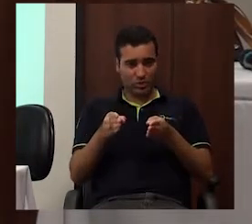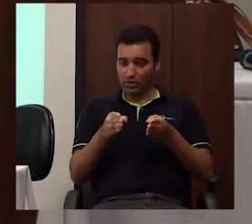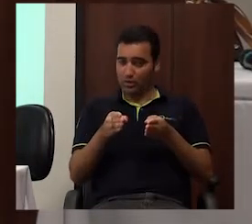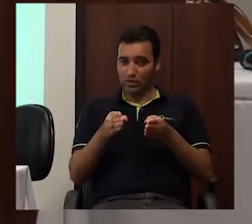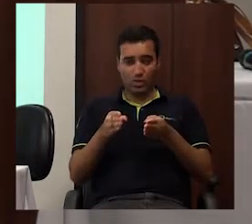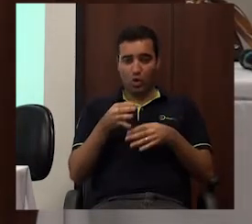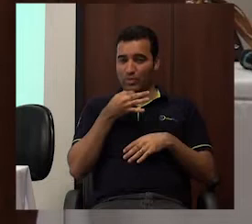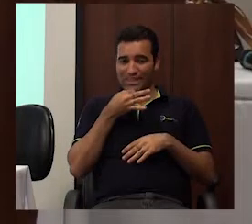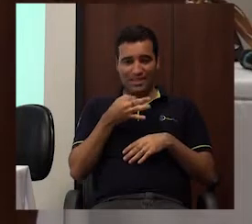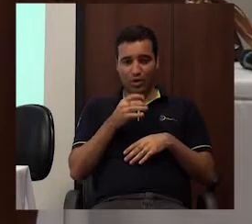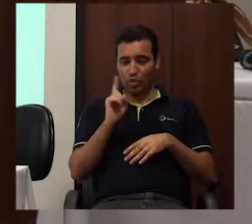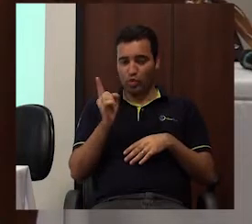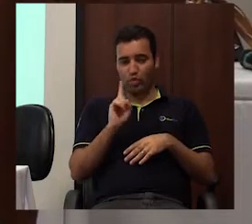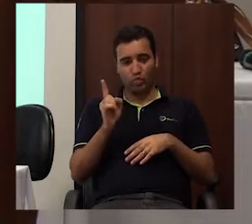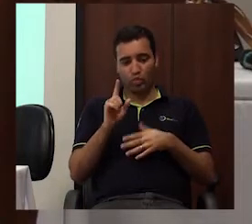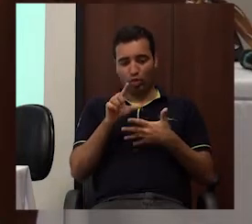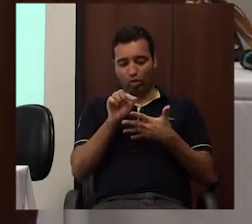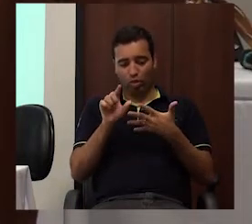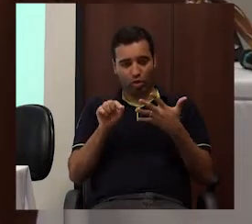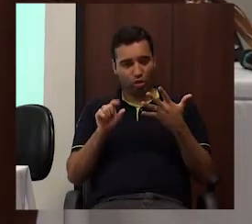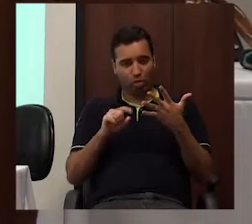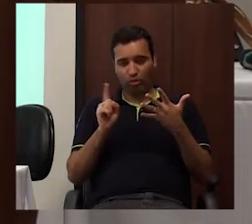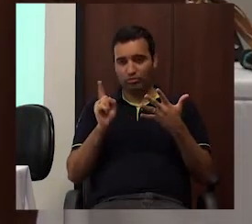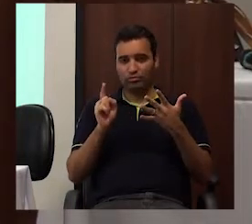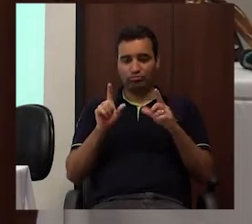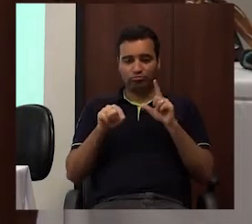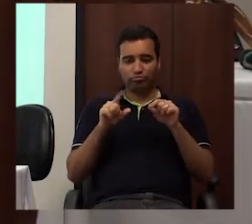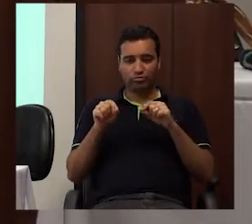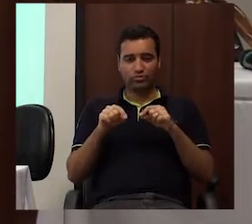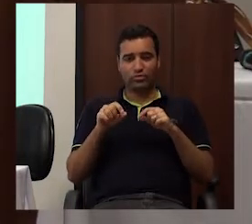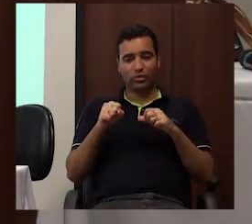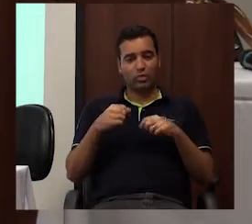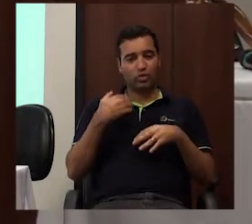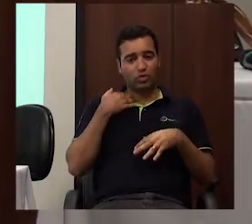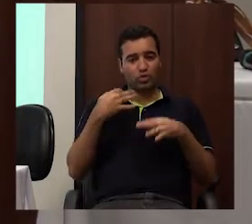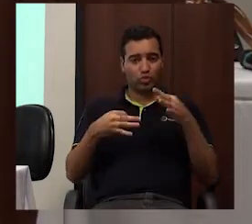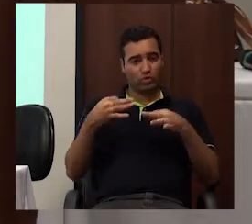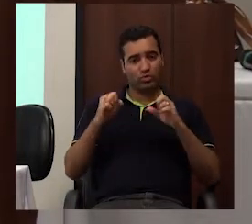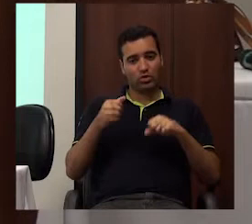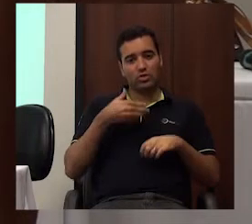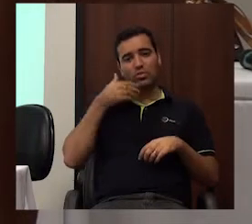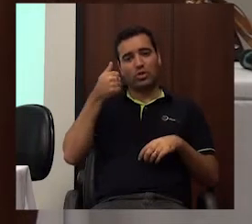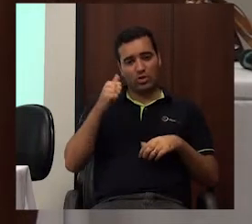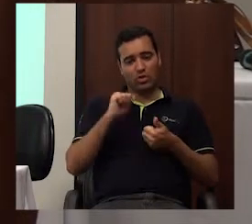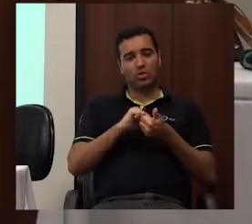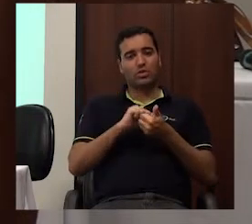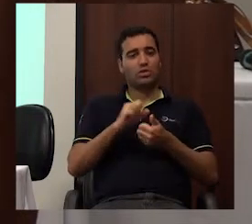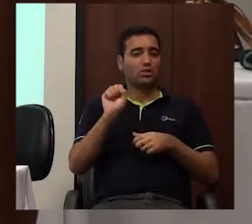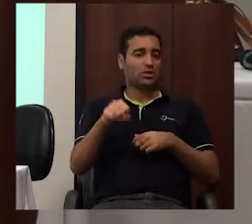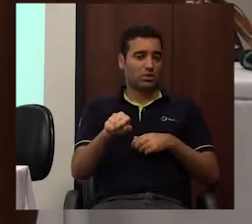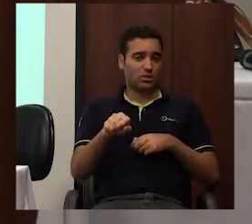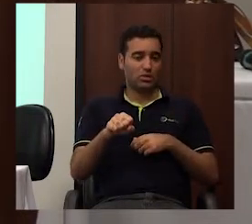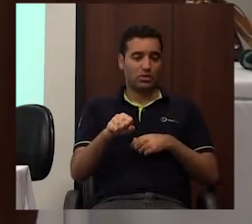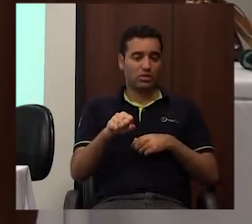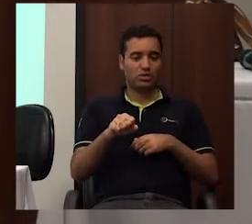é uma opção. Então, de repente, uma judicialização pode vir a ser de melhor qualidade se, em vez de